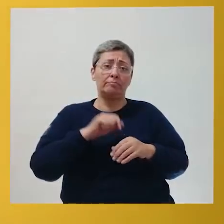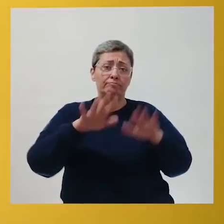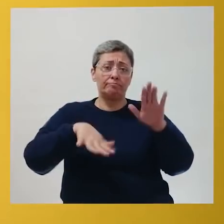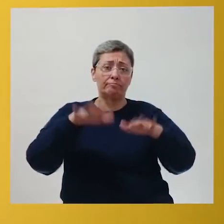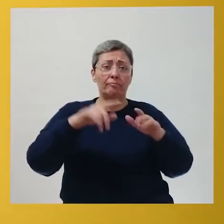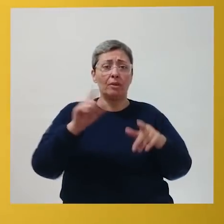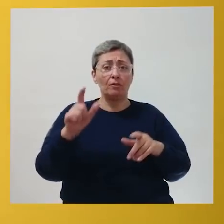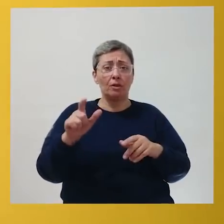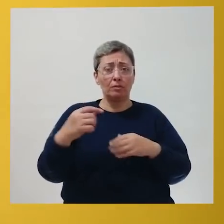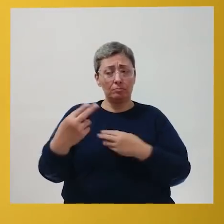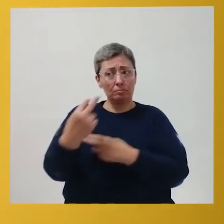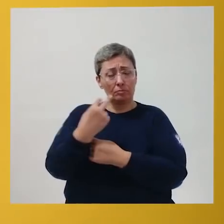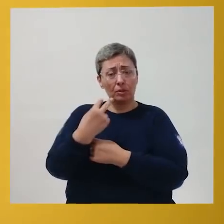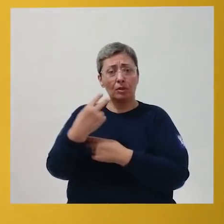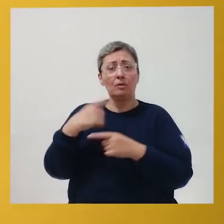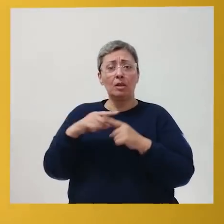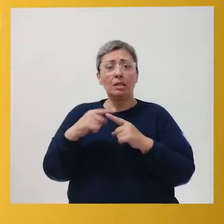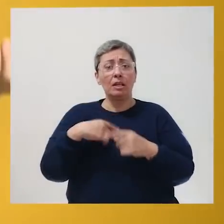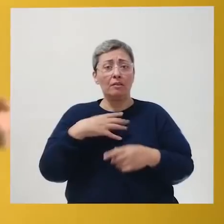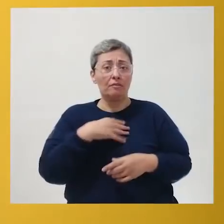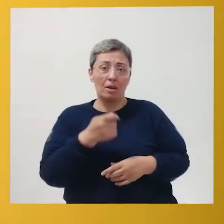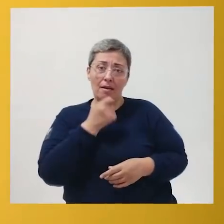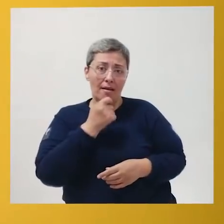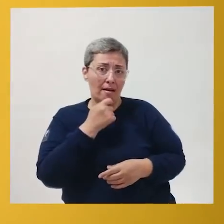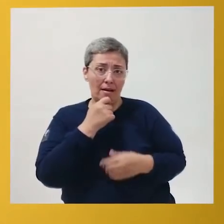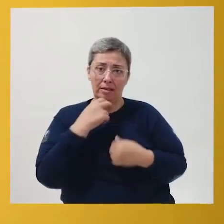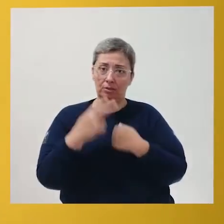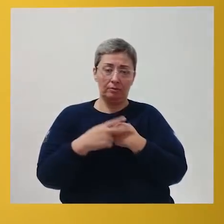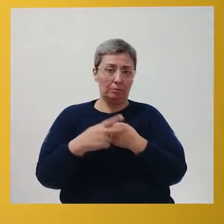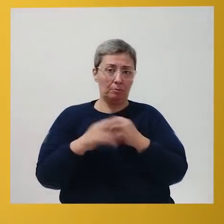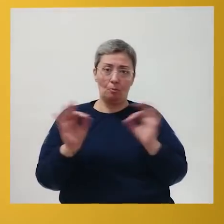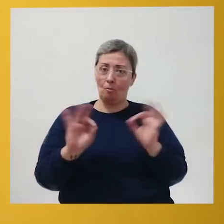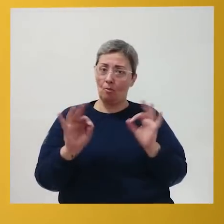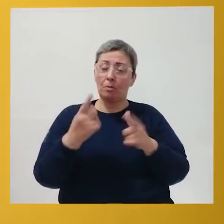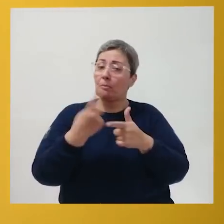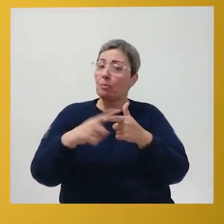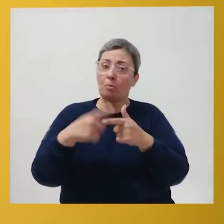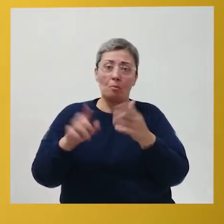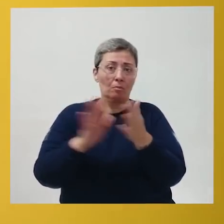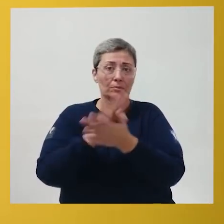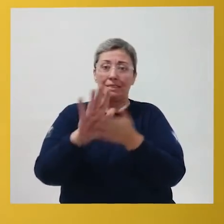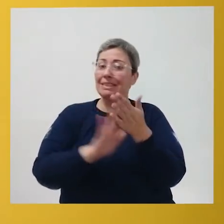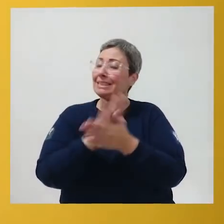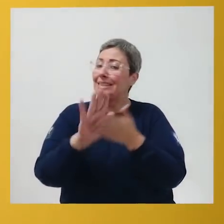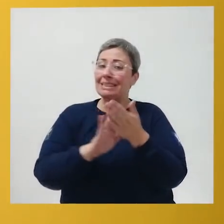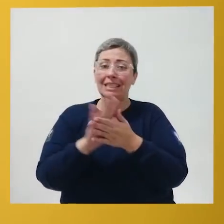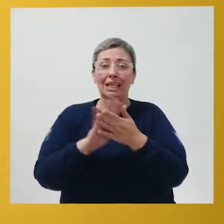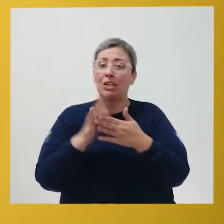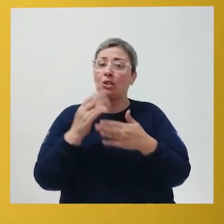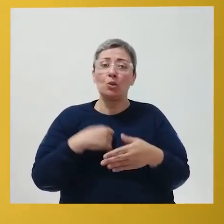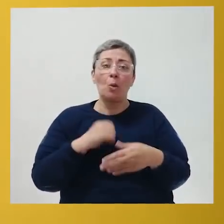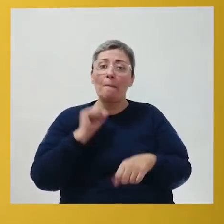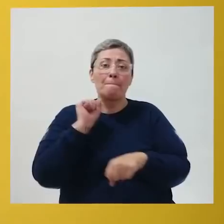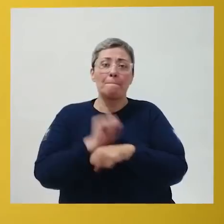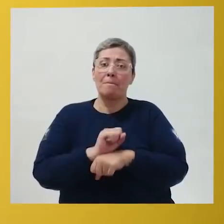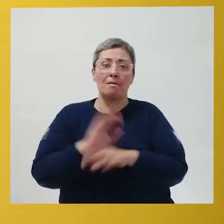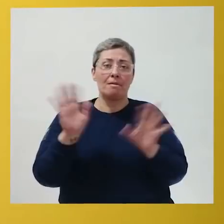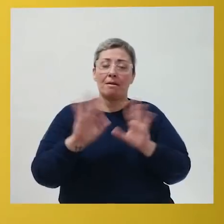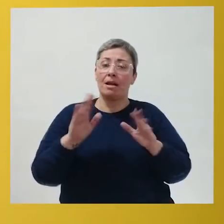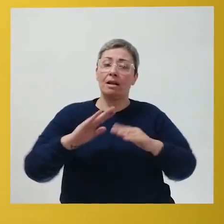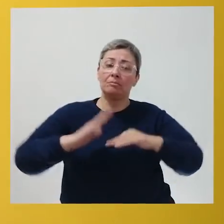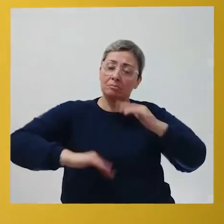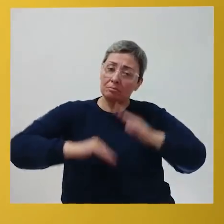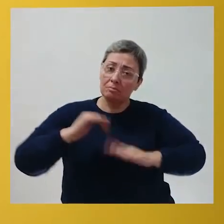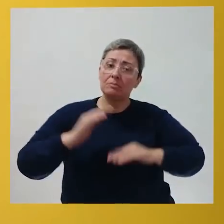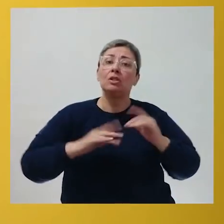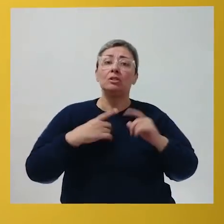de vocês que estão me assistindo podem ter filhos que não são verbais, não tem problema. Isso não impede de nós